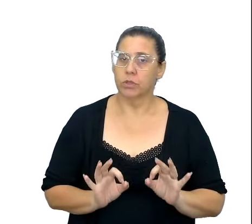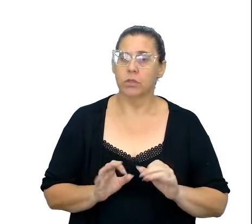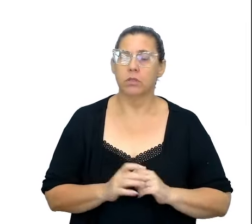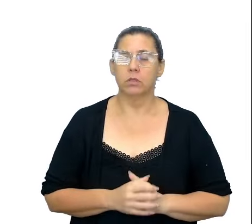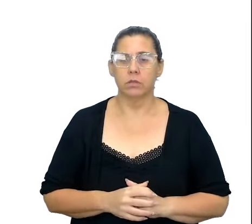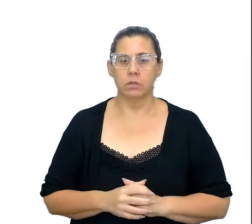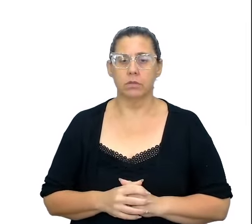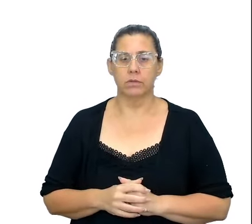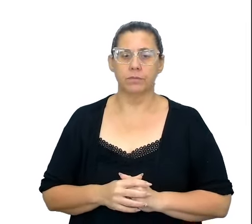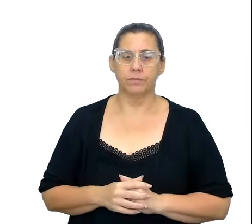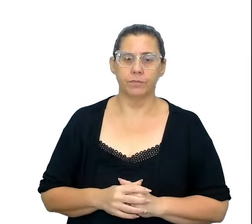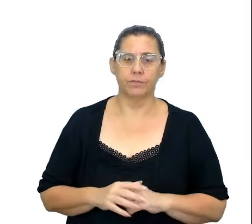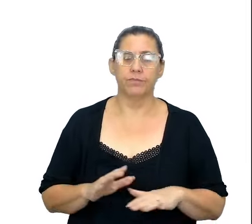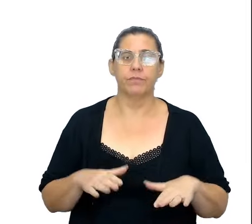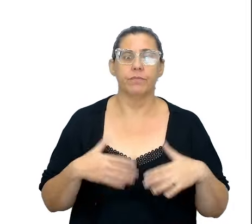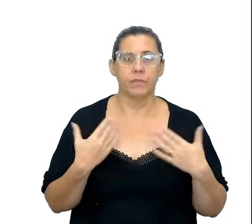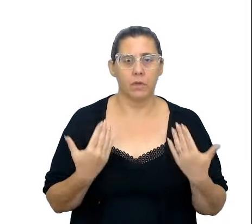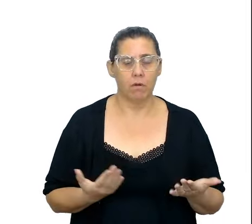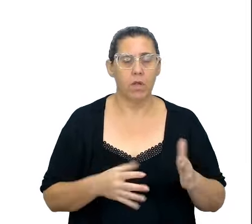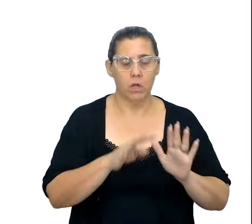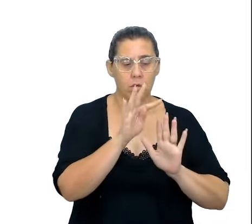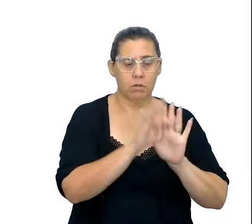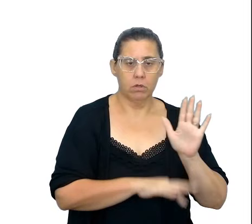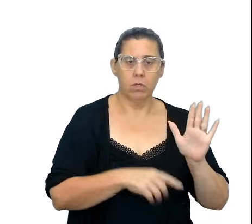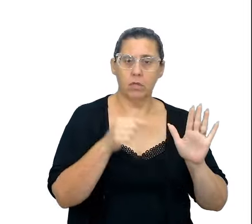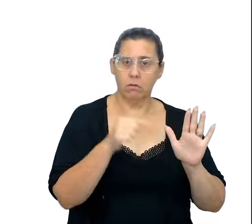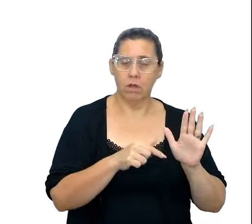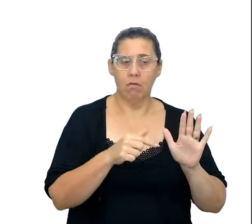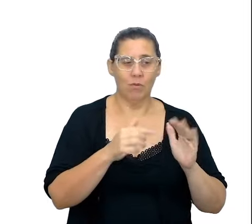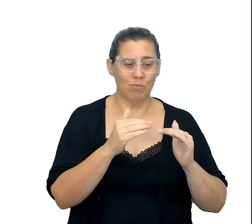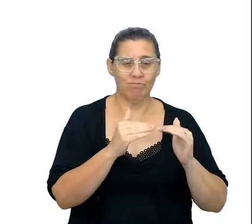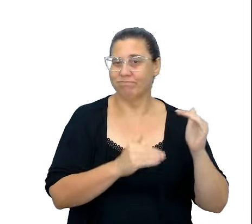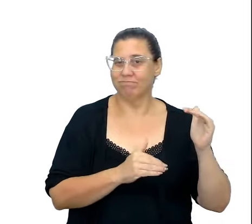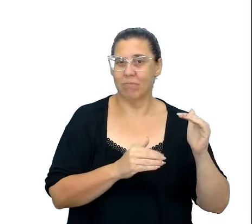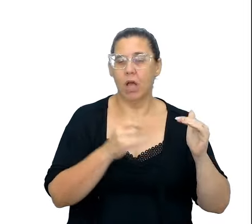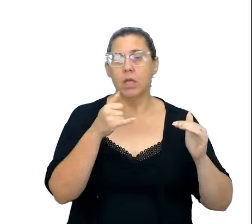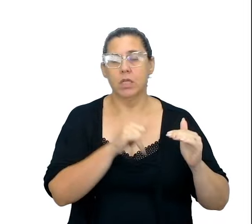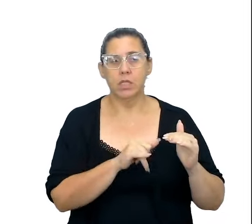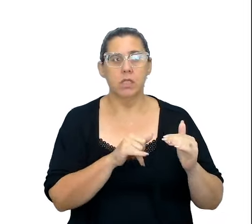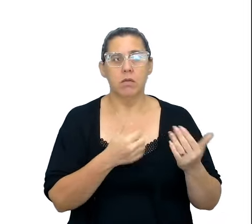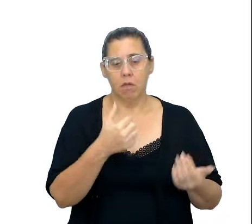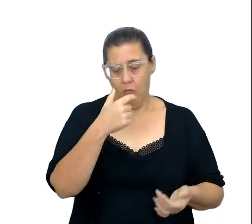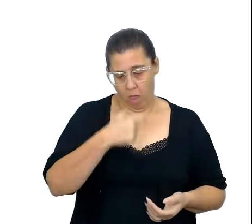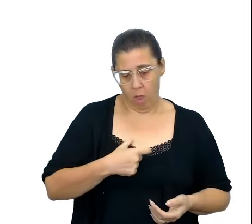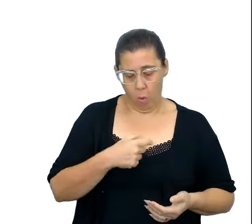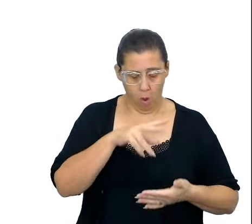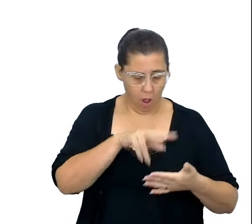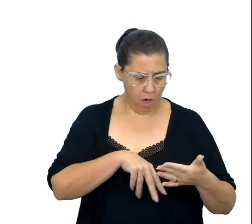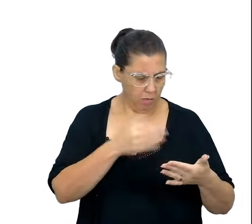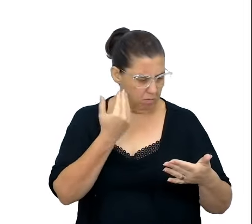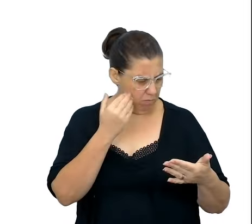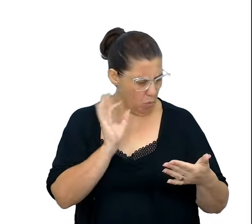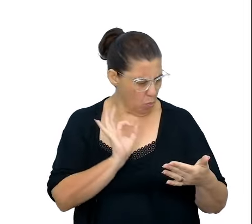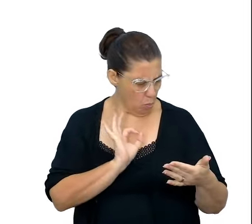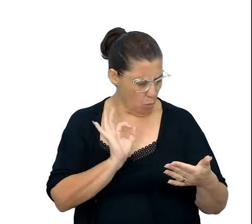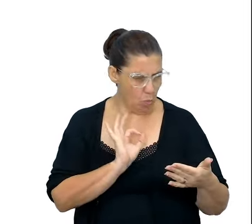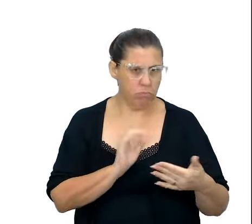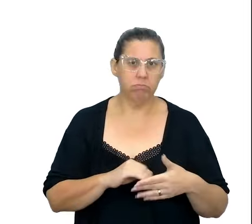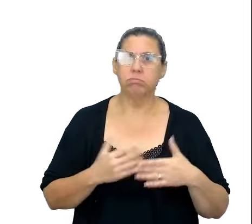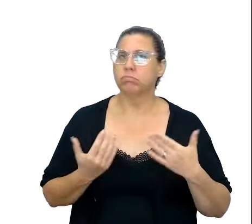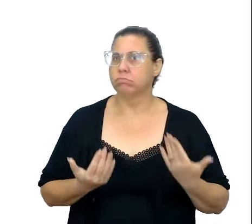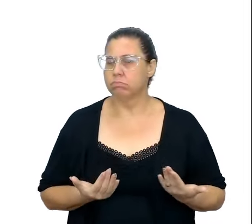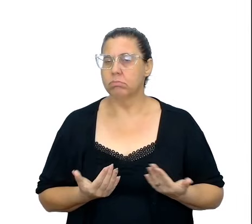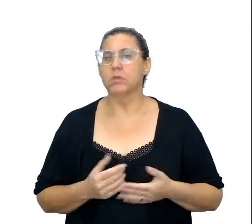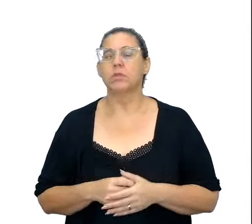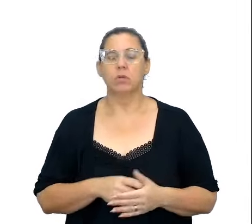esse leitor. Né? Portanto, um texto ele é incoerente quando não faz sentido para quem está lendo, né? Quando o leitor